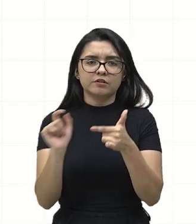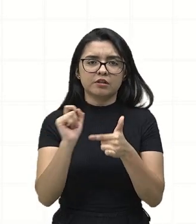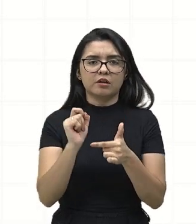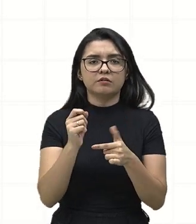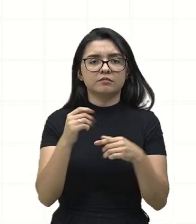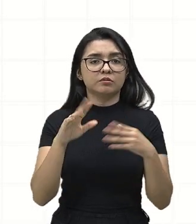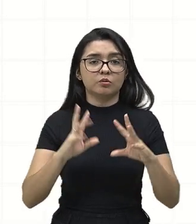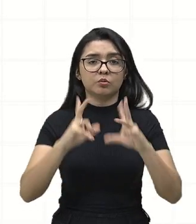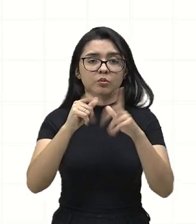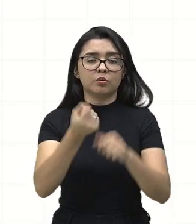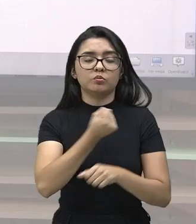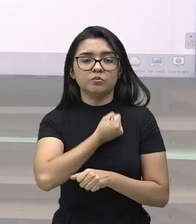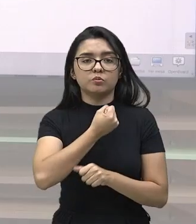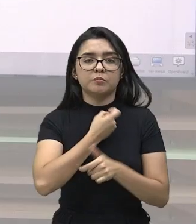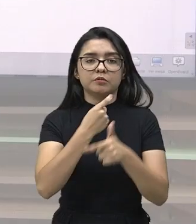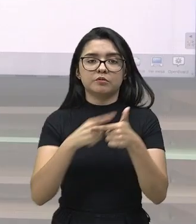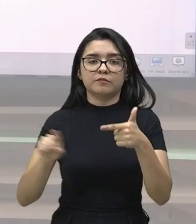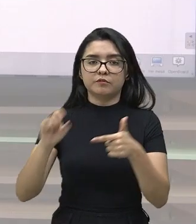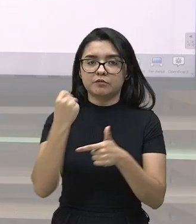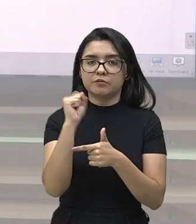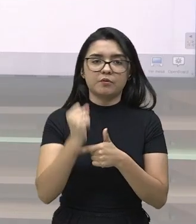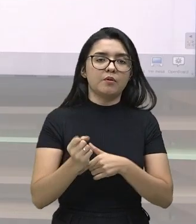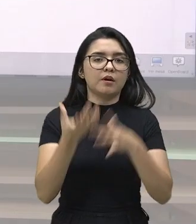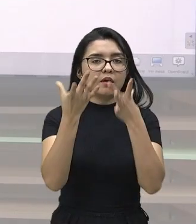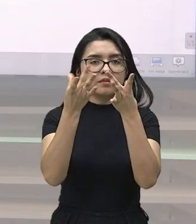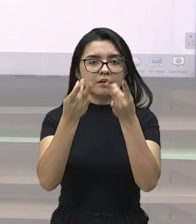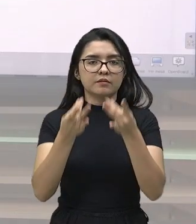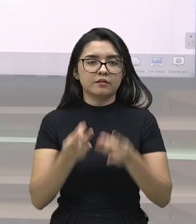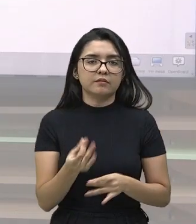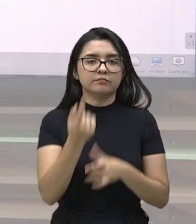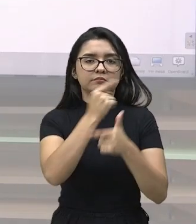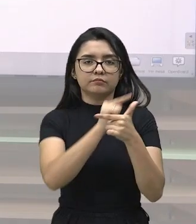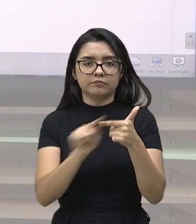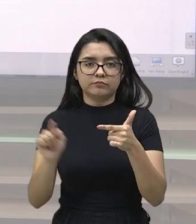pegasse todo o valor de